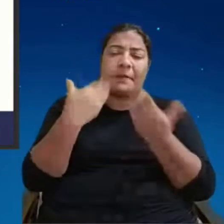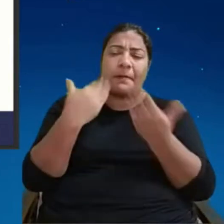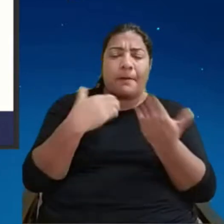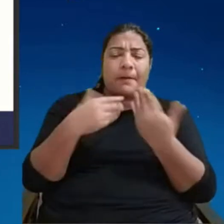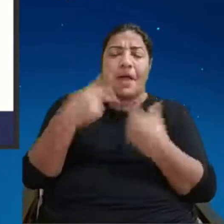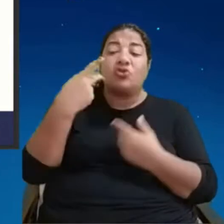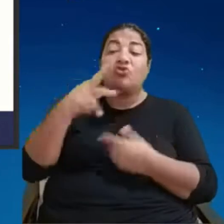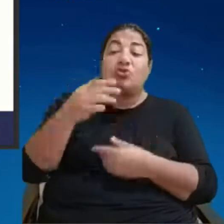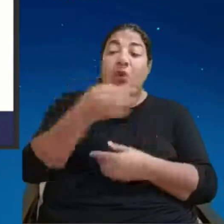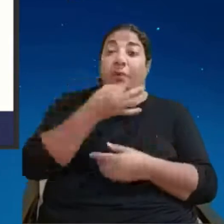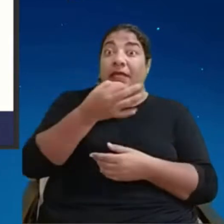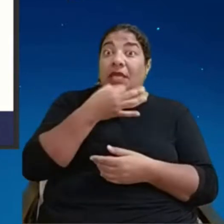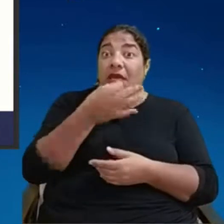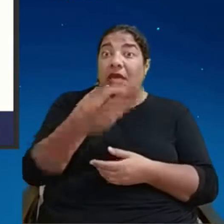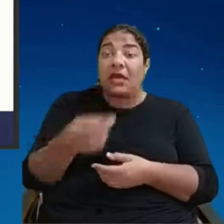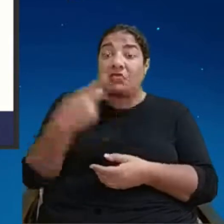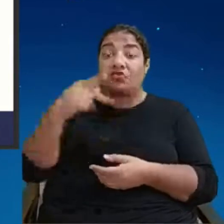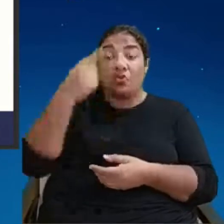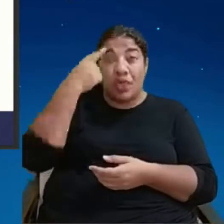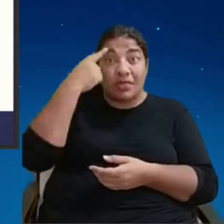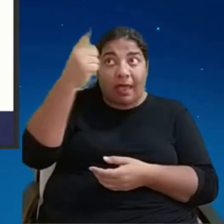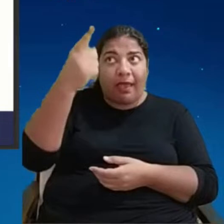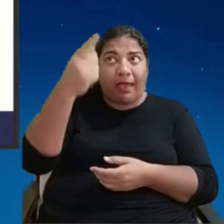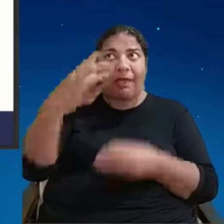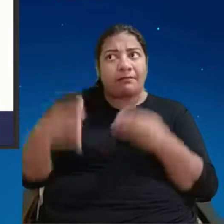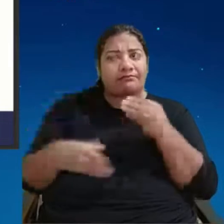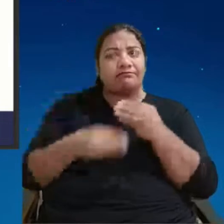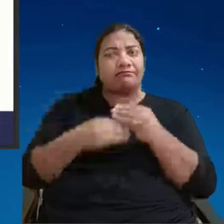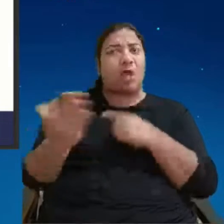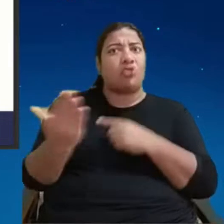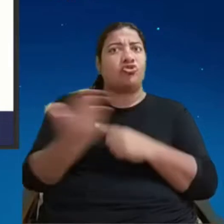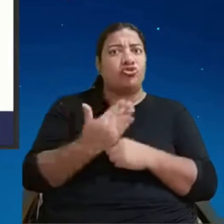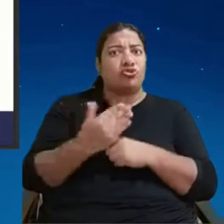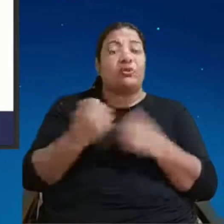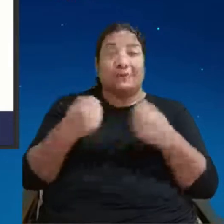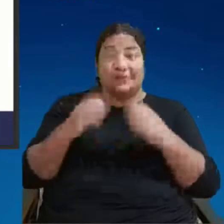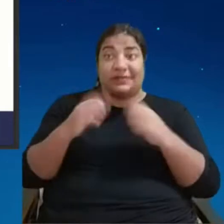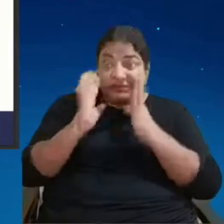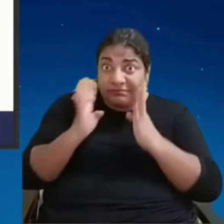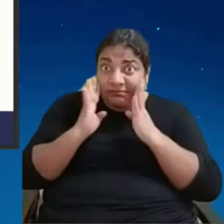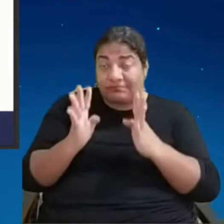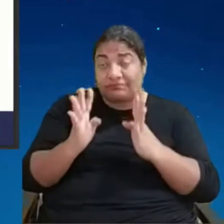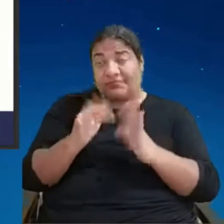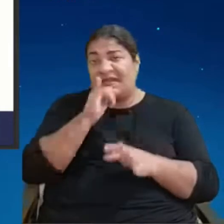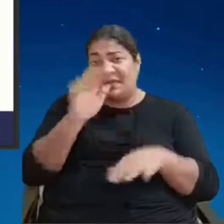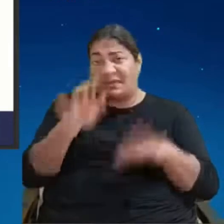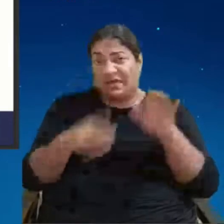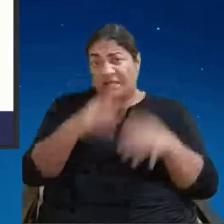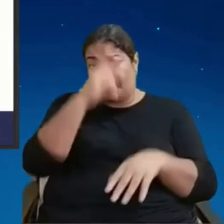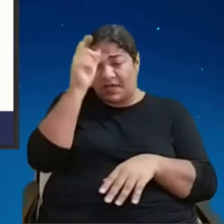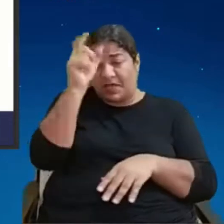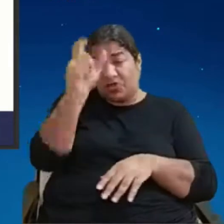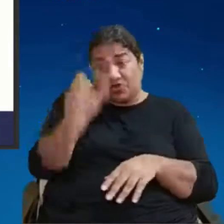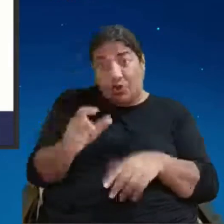eles podem nos acrescentar? O que uma pessoa da loja, de repente, que pode trabalhar